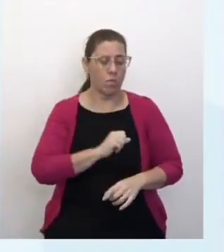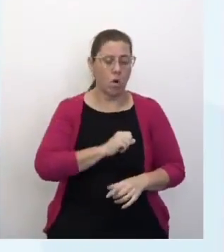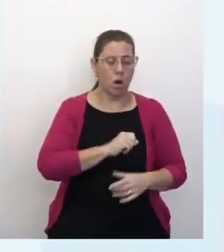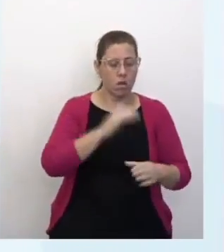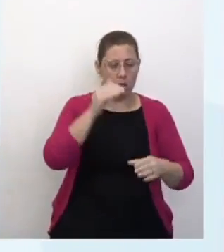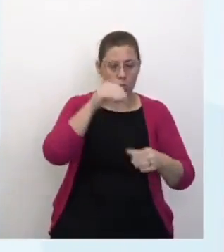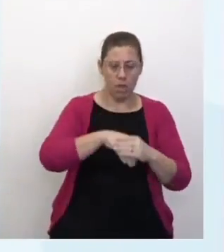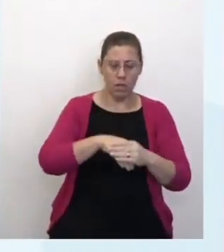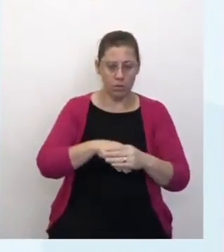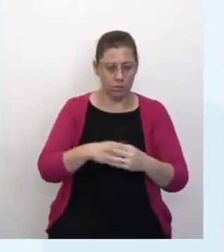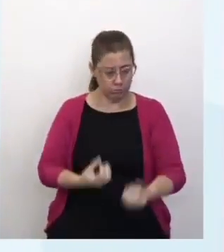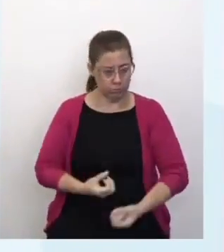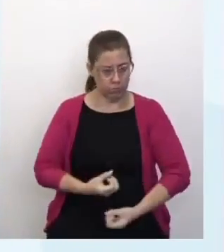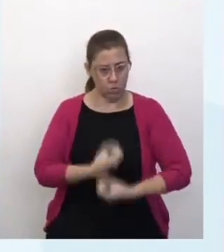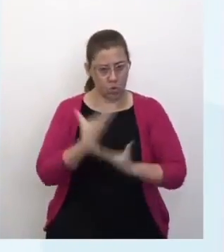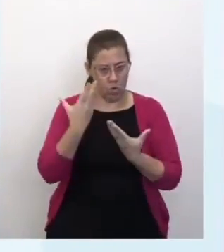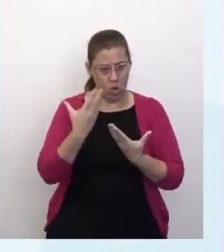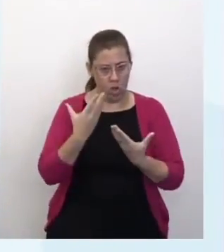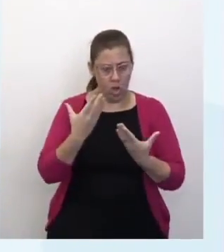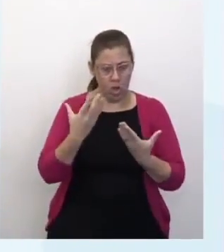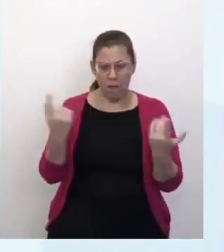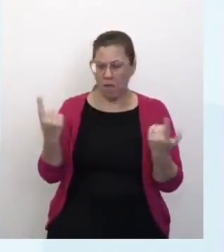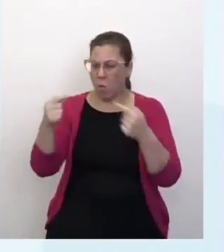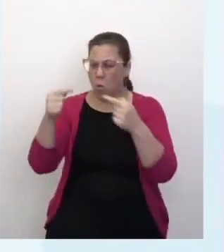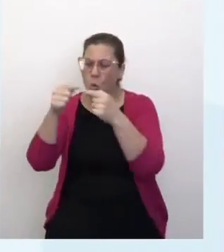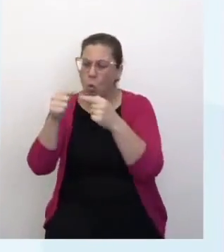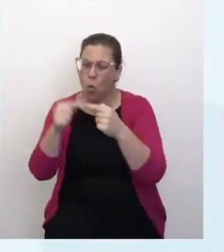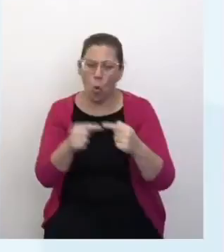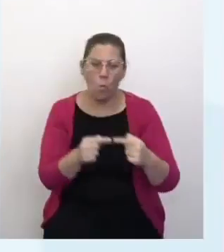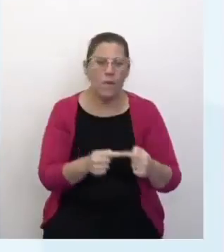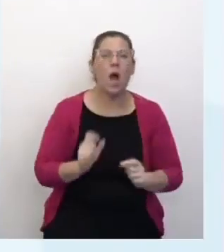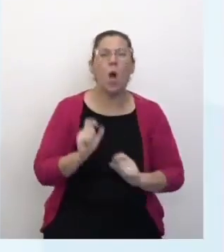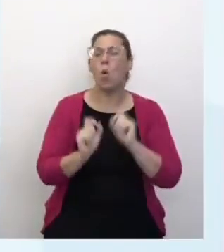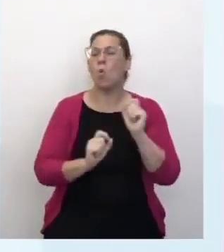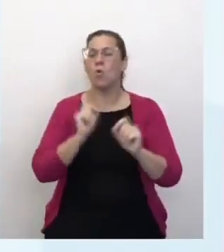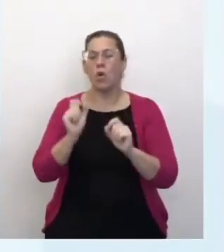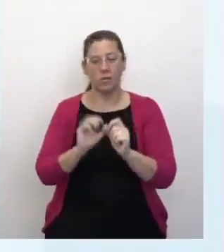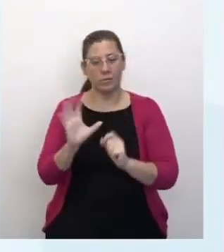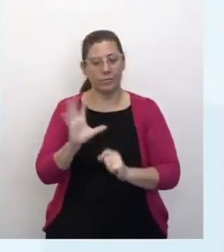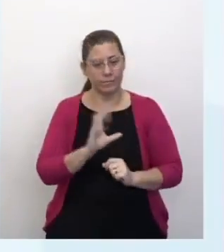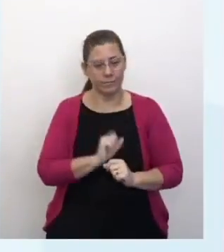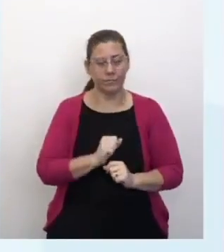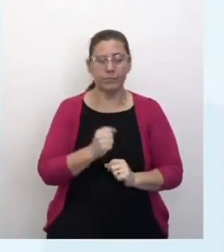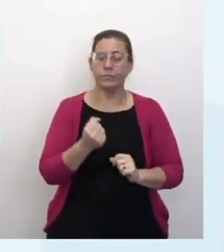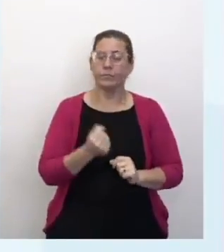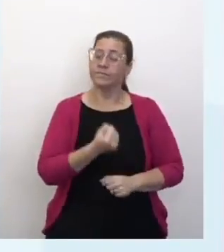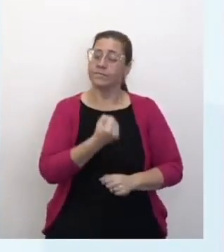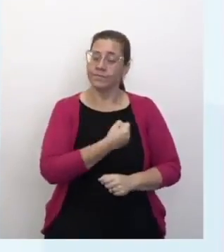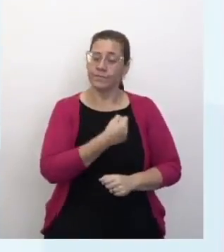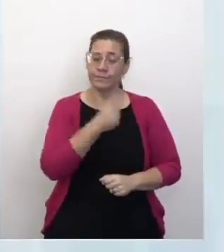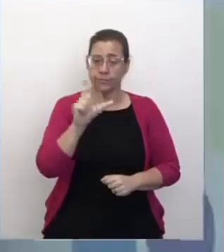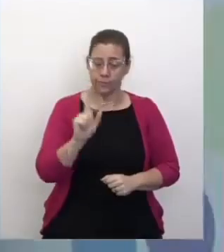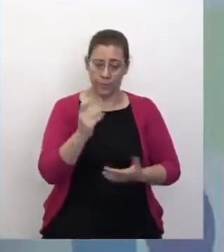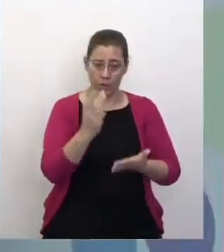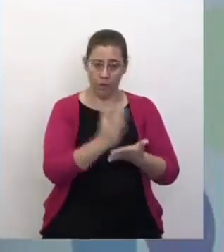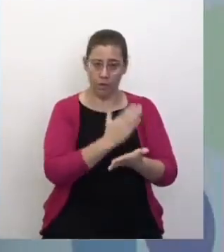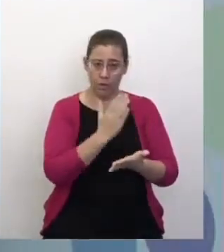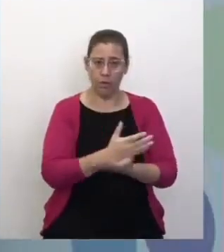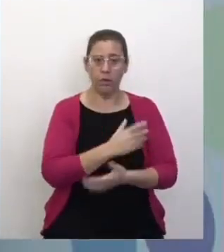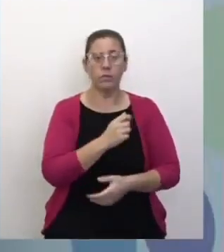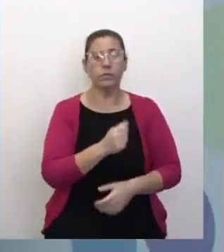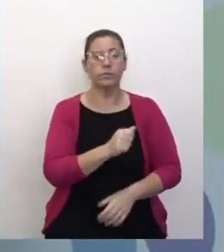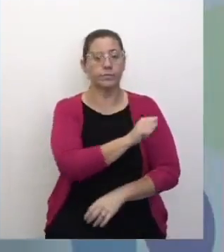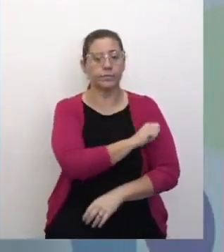poeta e a estabelecer uma relação com as obras tratadas anteriormente. Eu coloquei bem bonitinho, que está na página 10 do seu caderno do aluno, porque eu sou um aluno